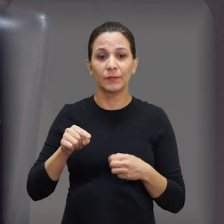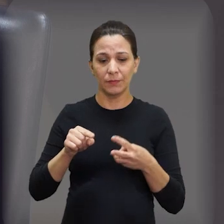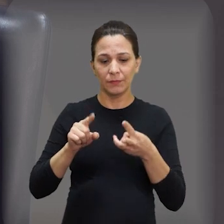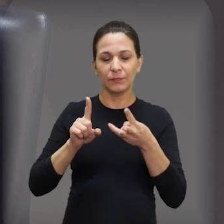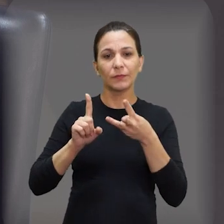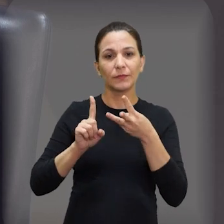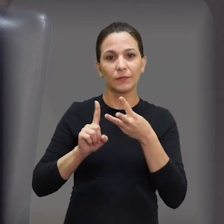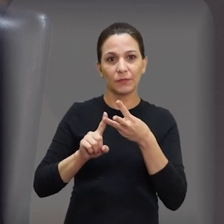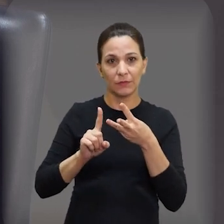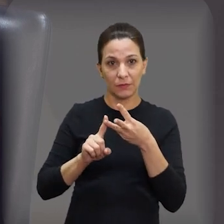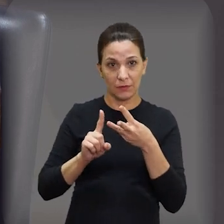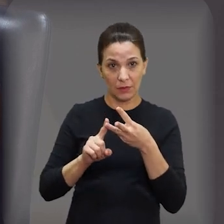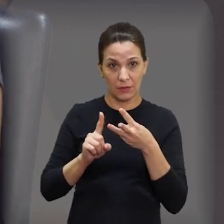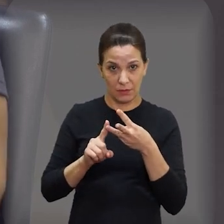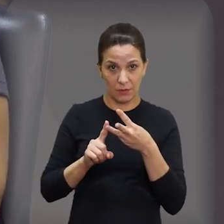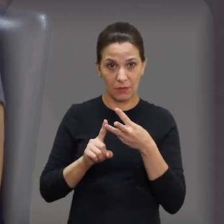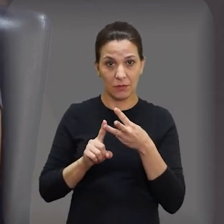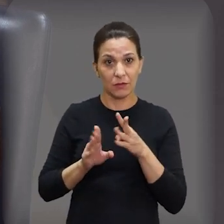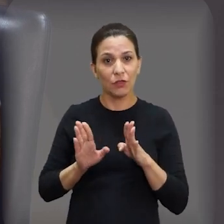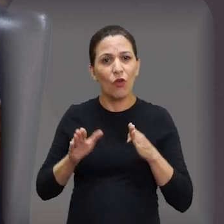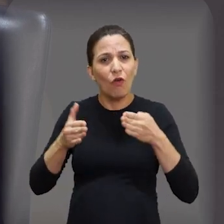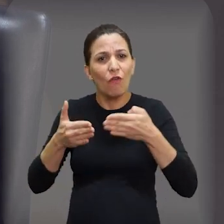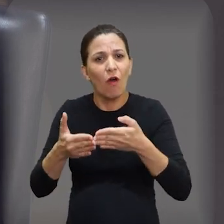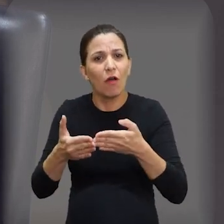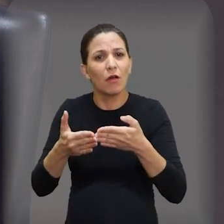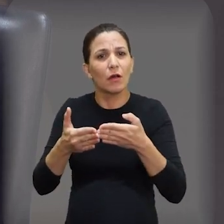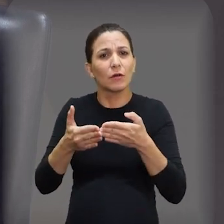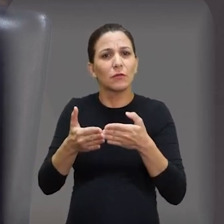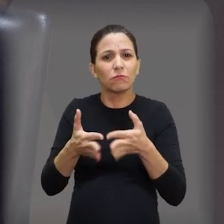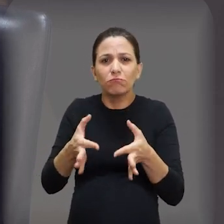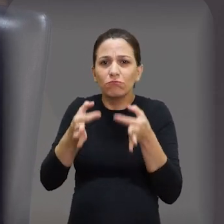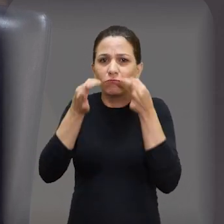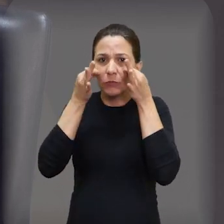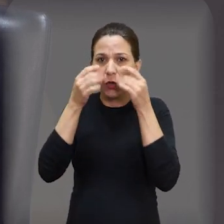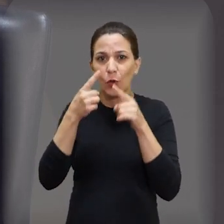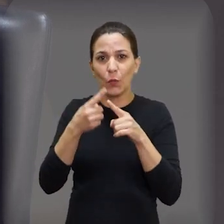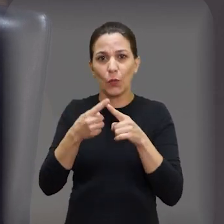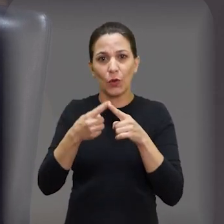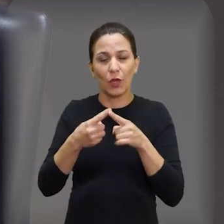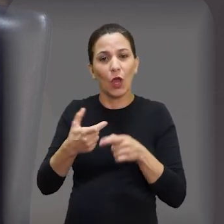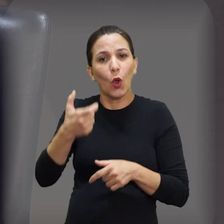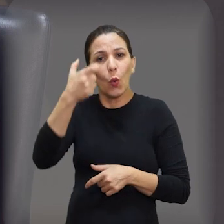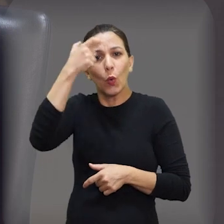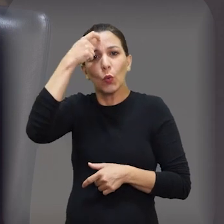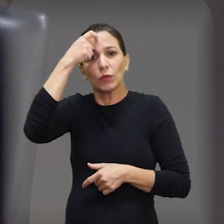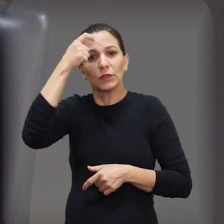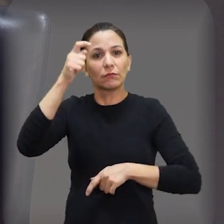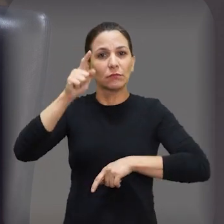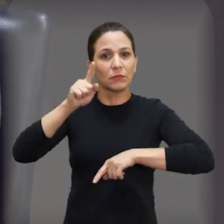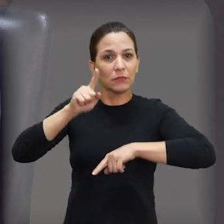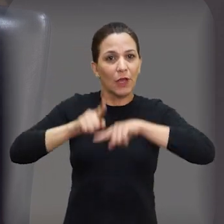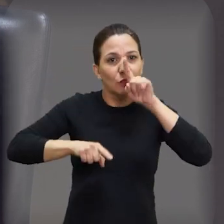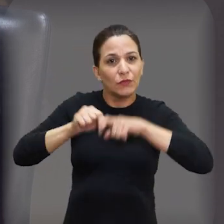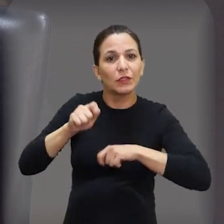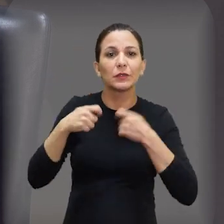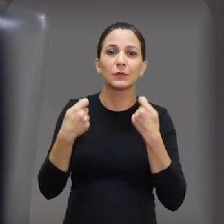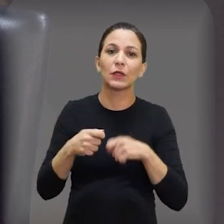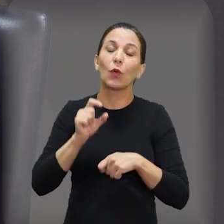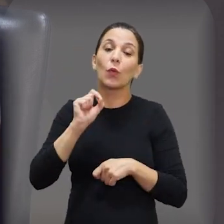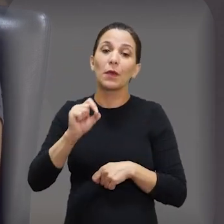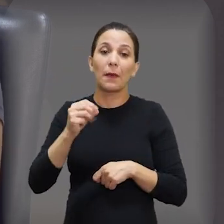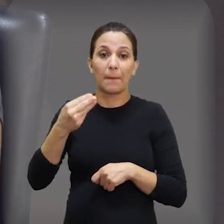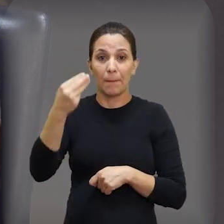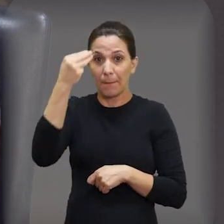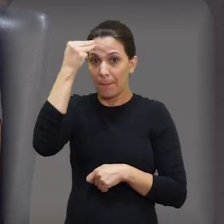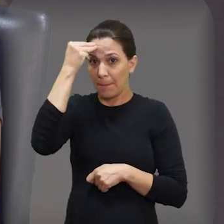postura e do nosso centro de controle de movimento mesmo, né? E aí entra a concentração, porque para